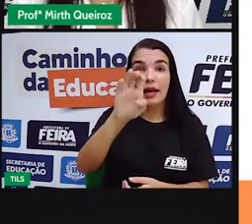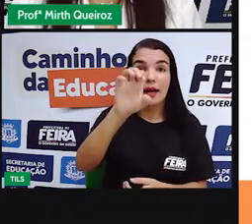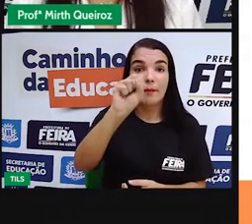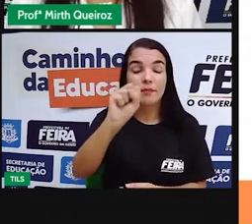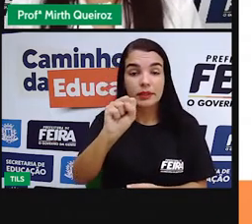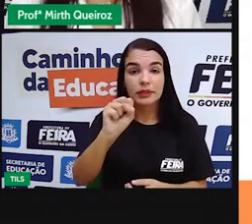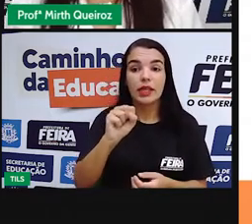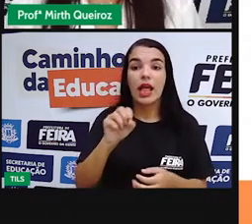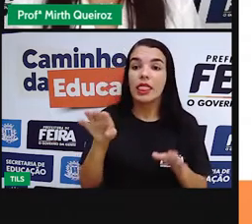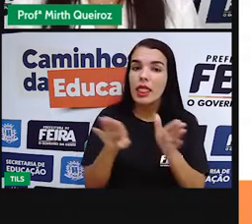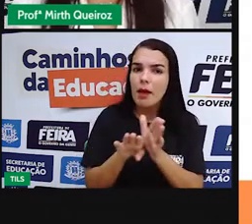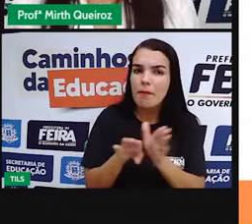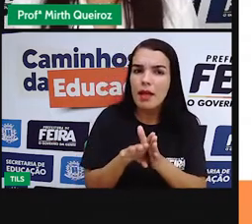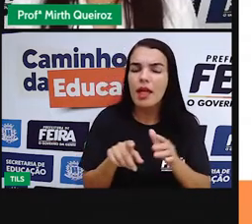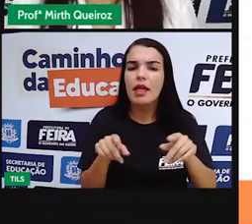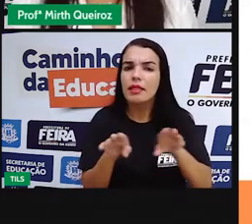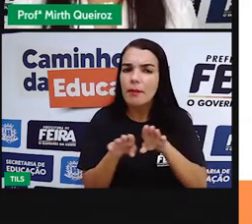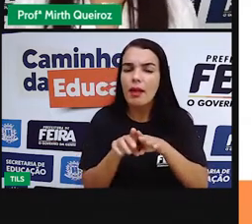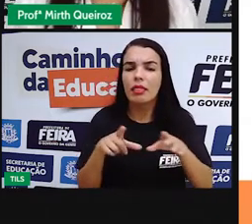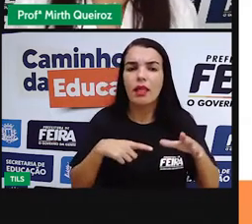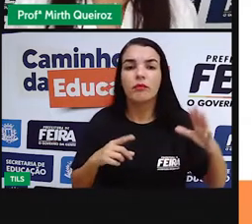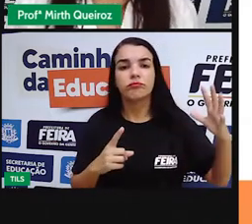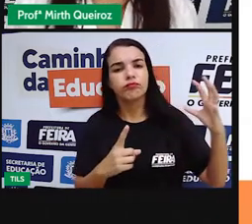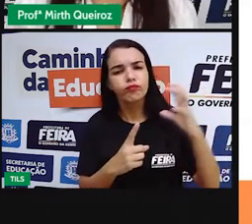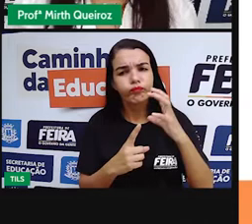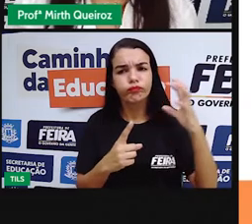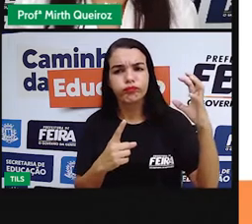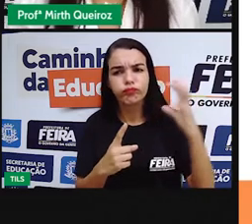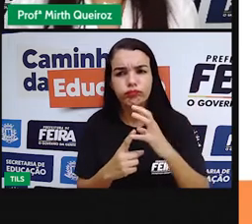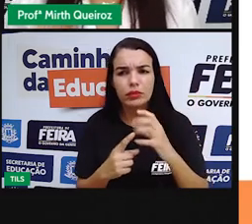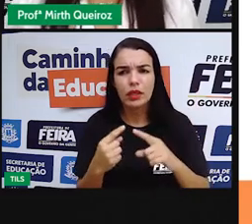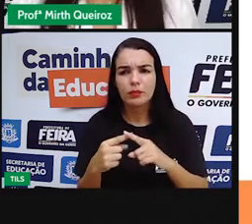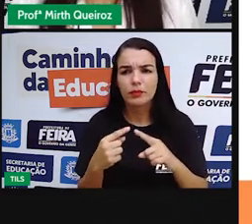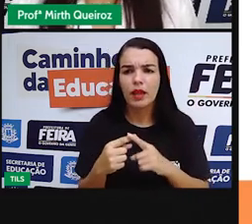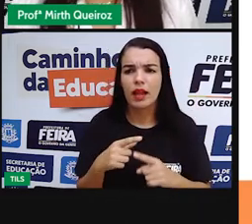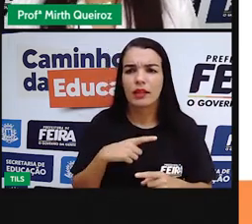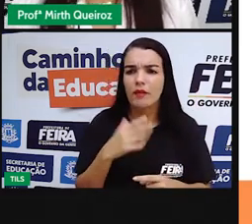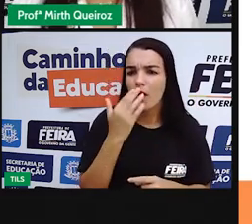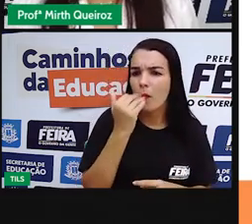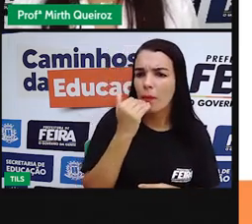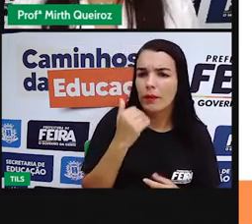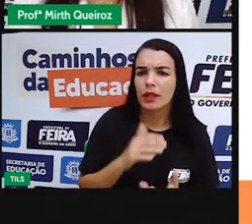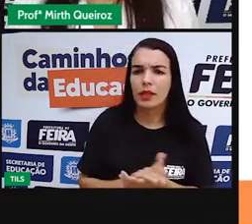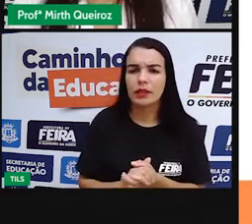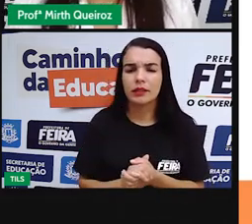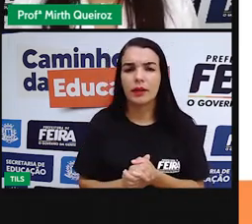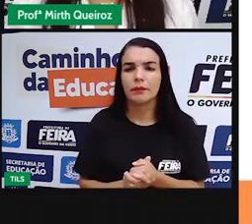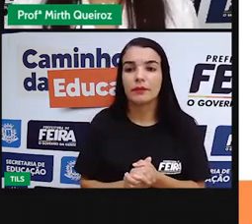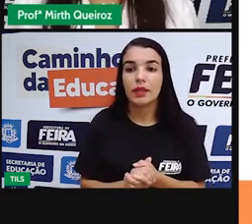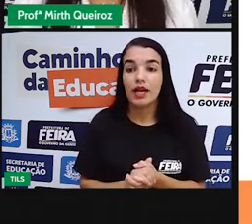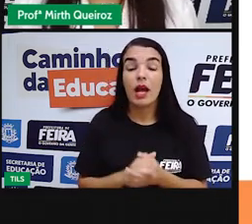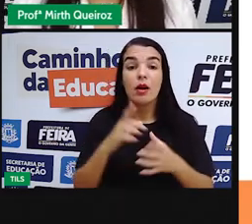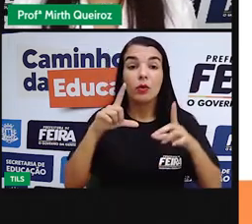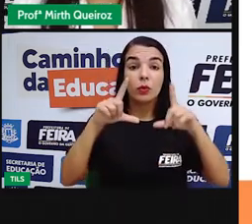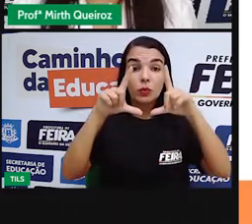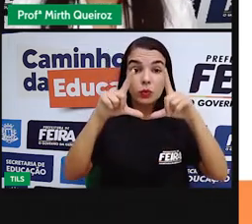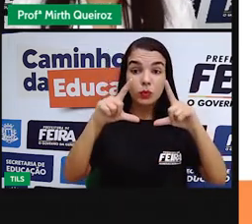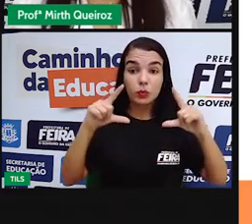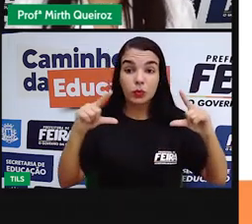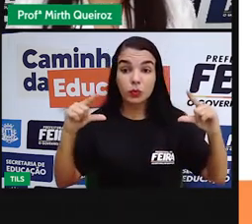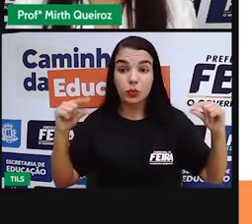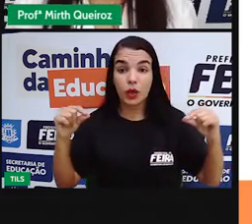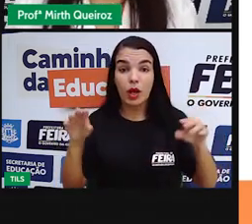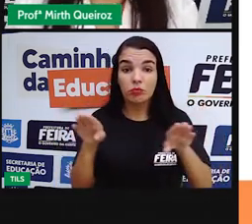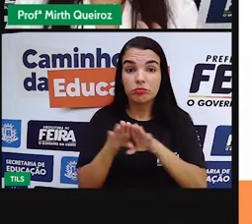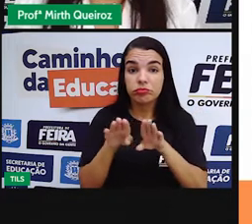aí na culinária, como quibe, esfirra, pasta de berinjela. Os japoneses também na culinária, sushi, sashimi,